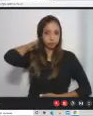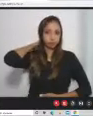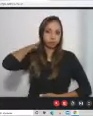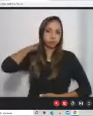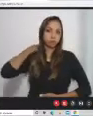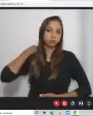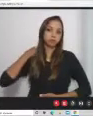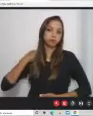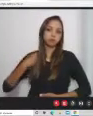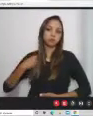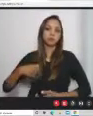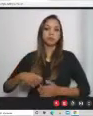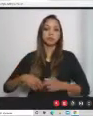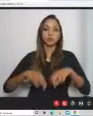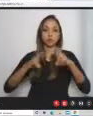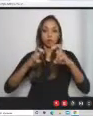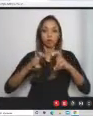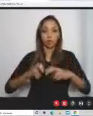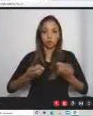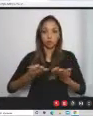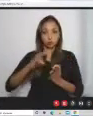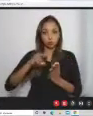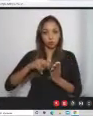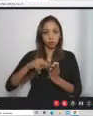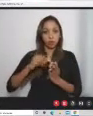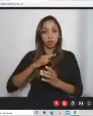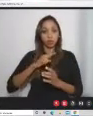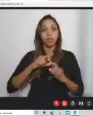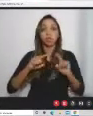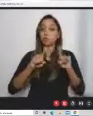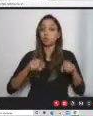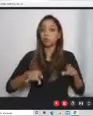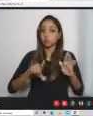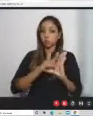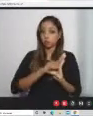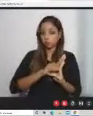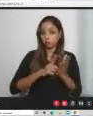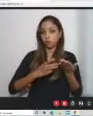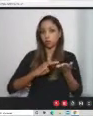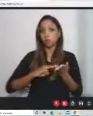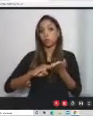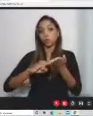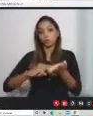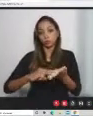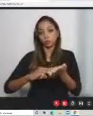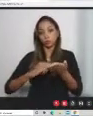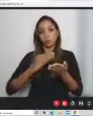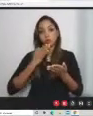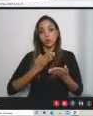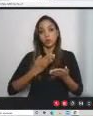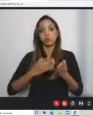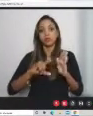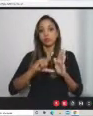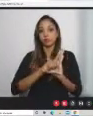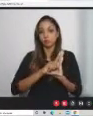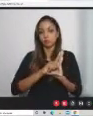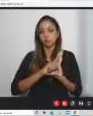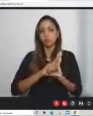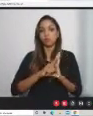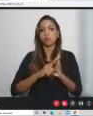A leitura do expediente, senhor presidente, consta de projeto de leis, moções, requerimentos legislativos e